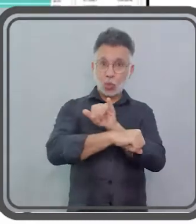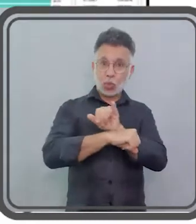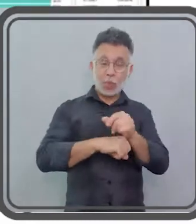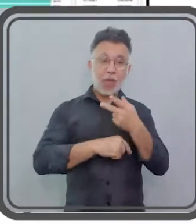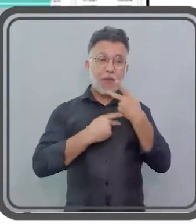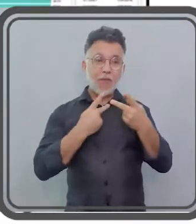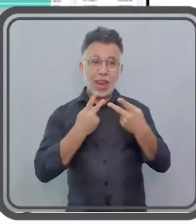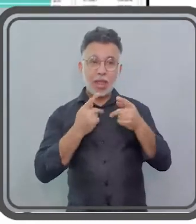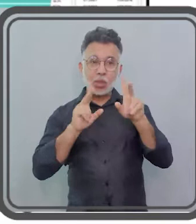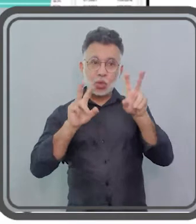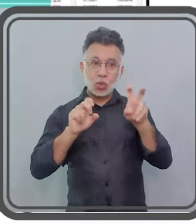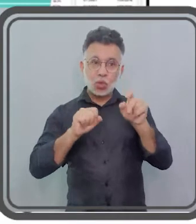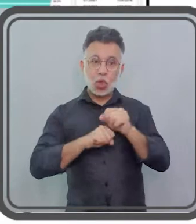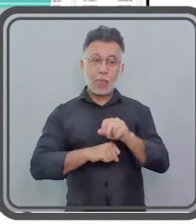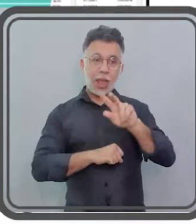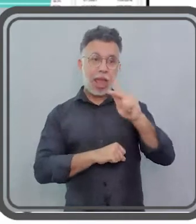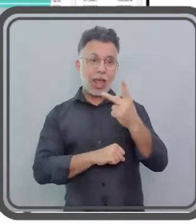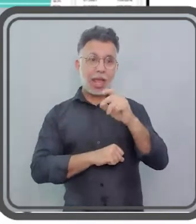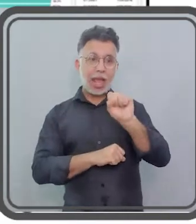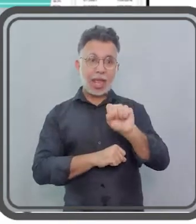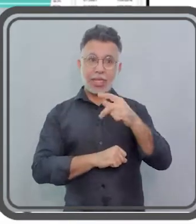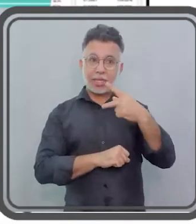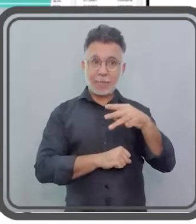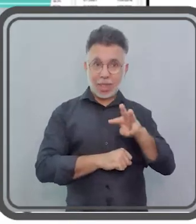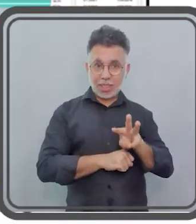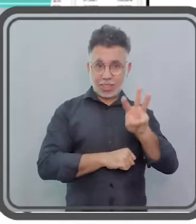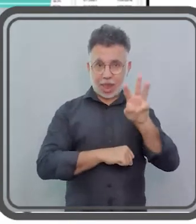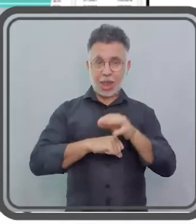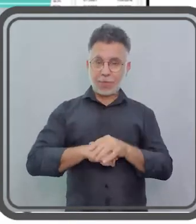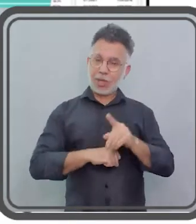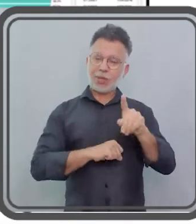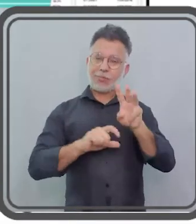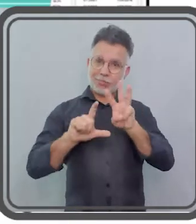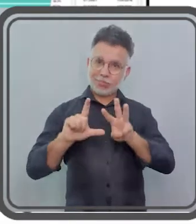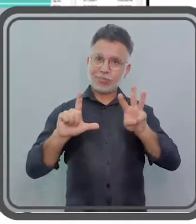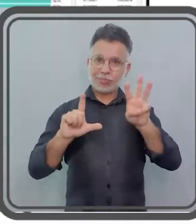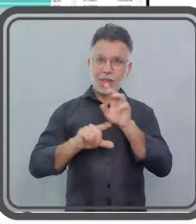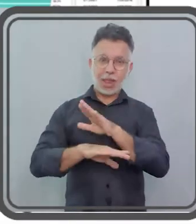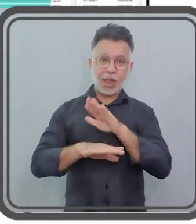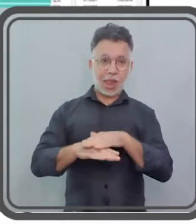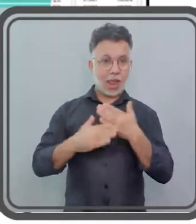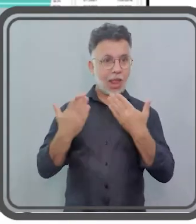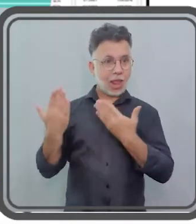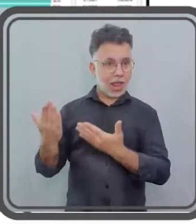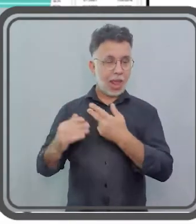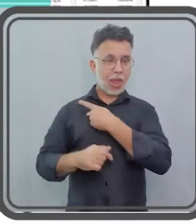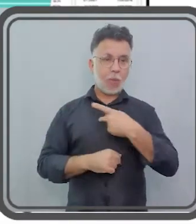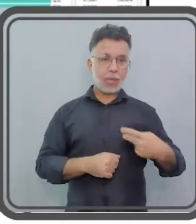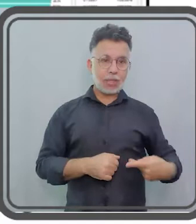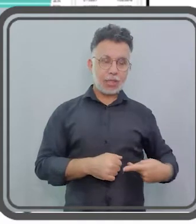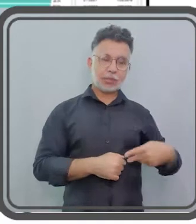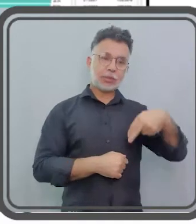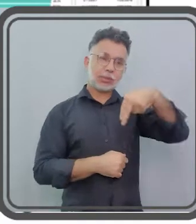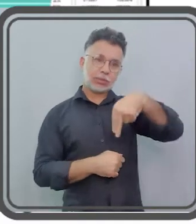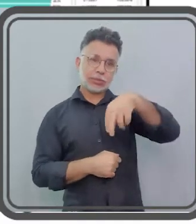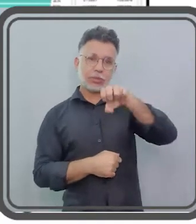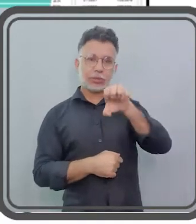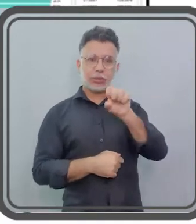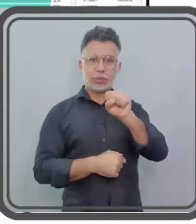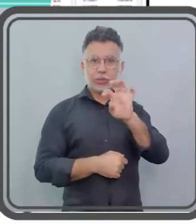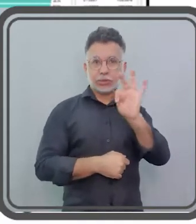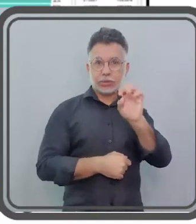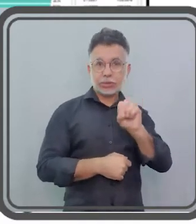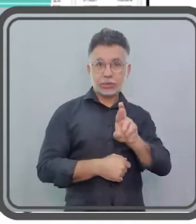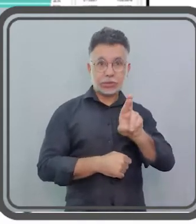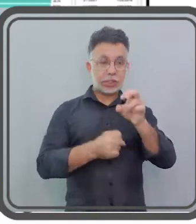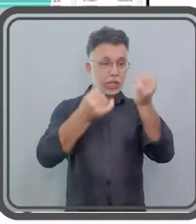falando aqui, né, sobre HSPW, Health and Safe Place to Work, né, na figura do CEO, Nestor Sequeiros, aqui explicando um pouquinho mais